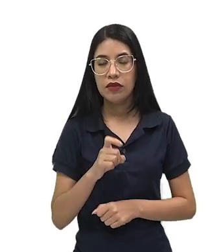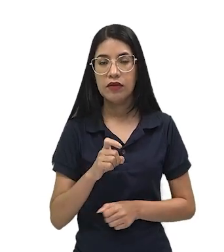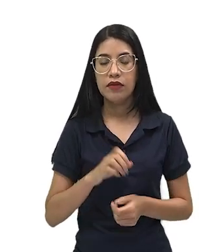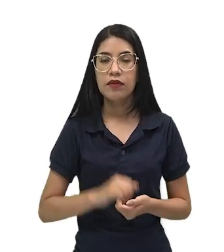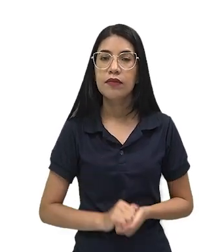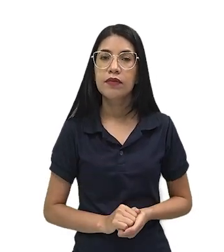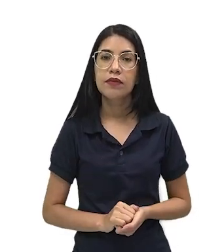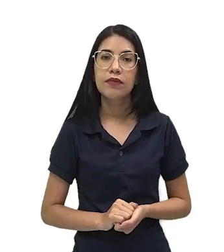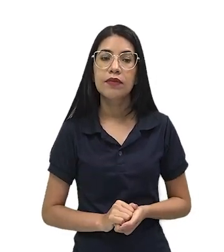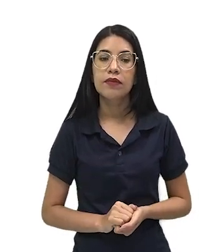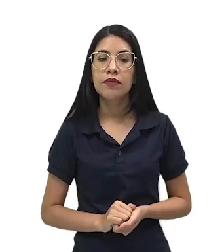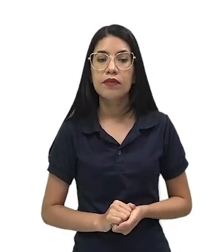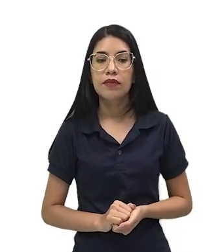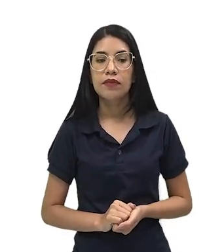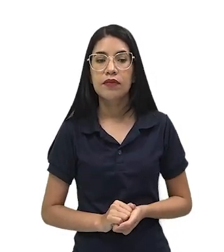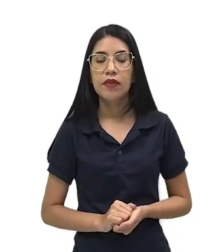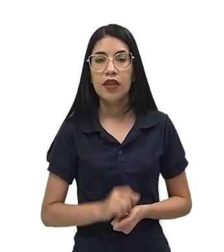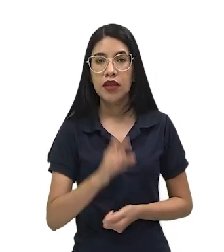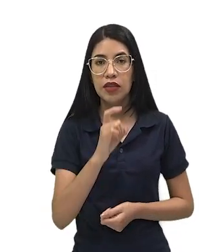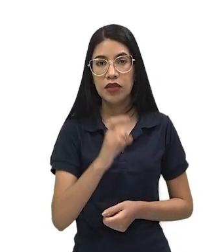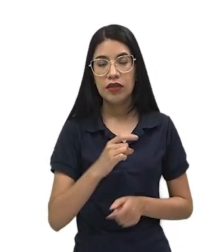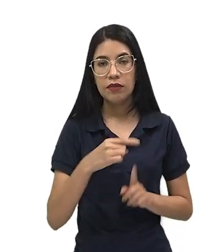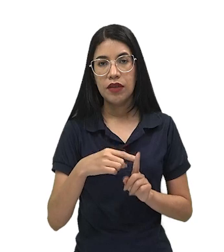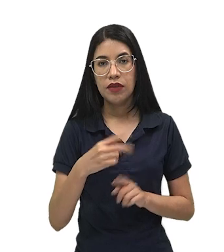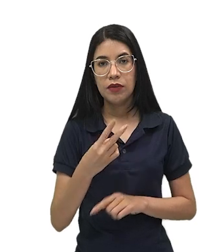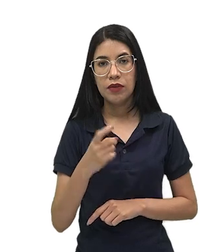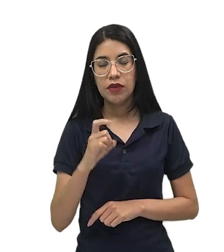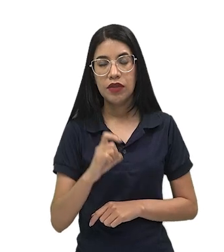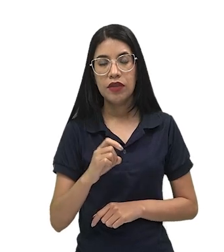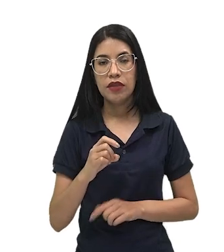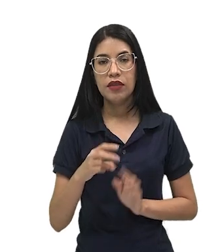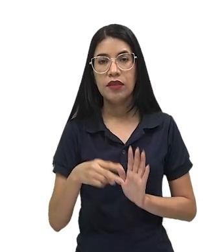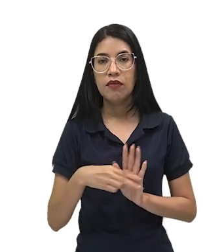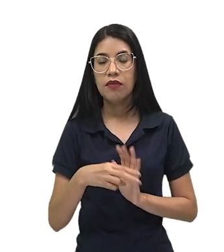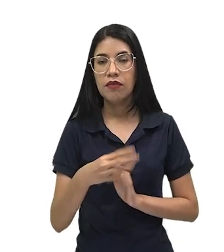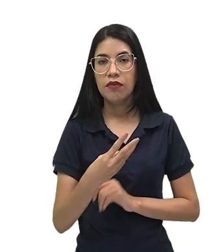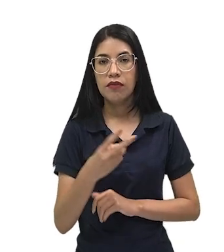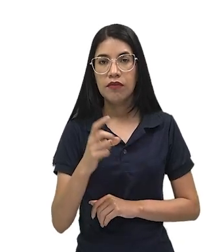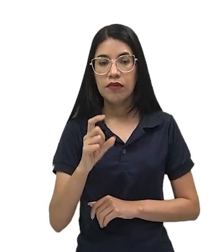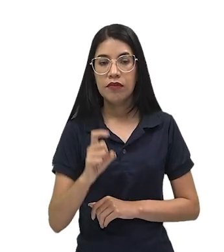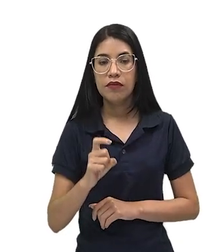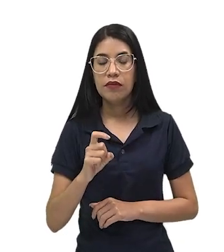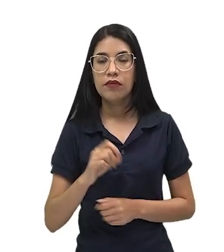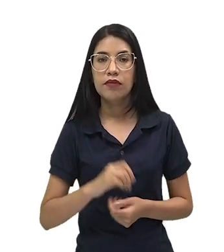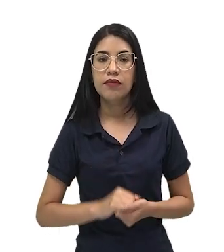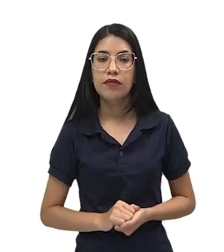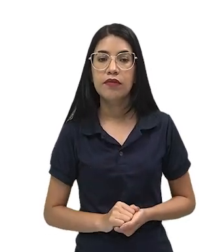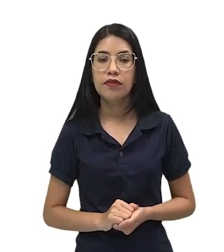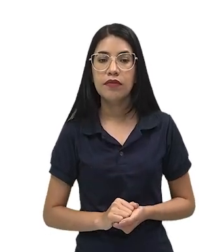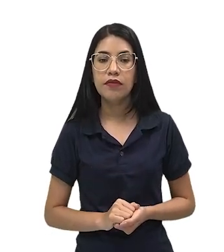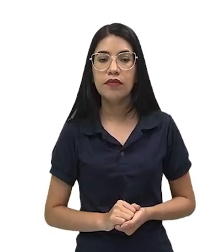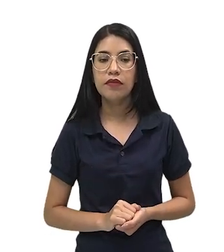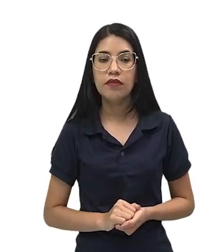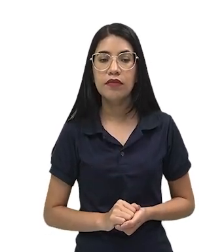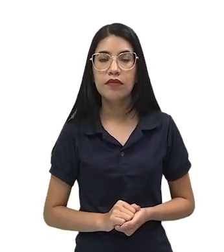Ó. X mais 2x, 3x. Ó. Certo?